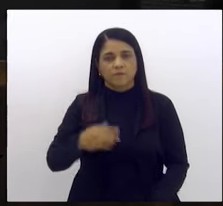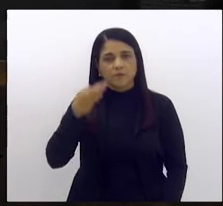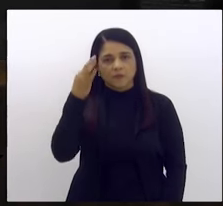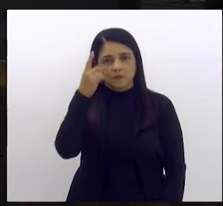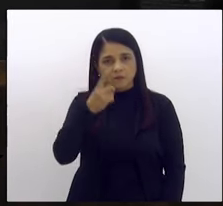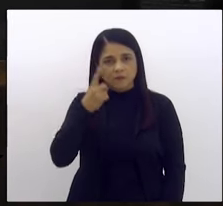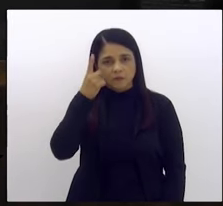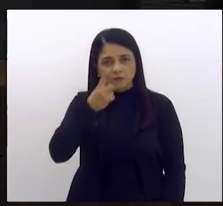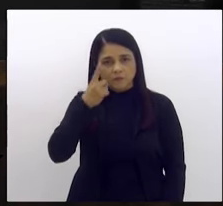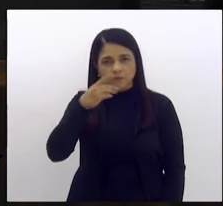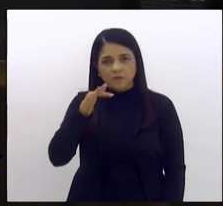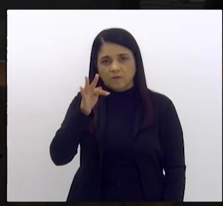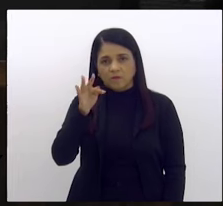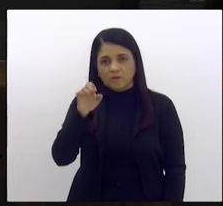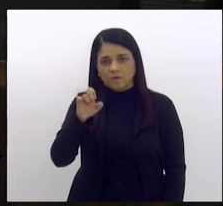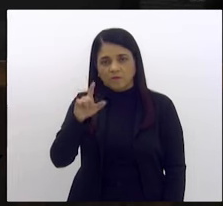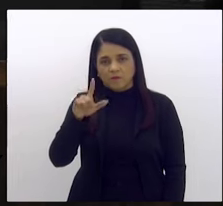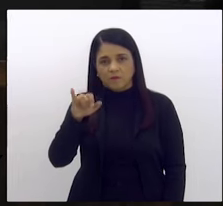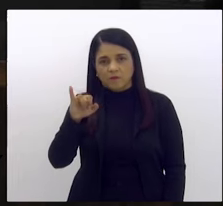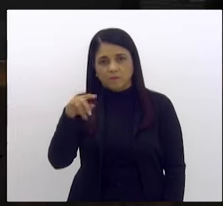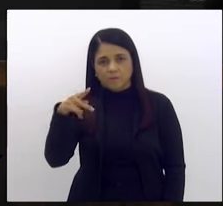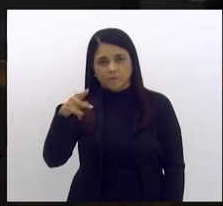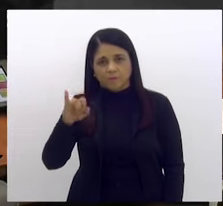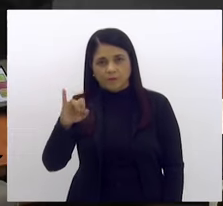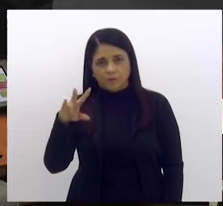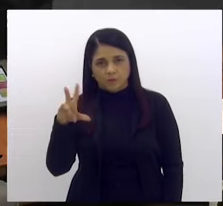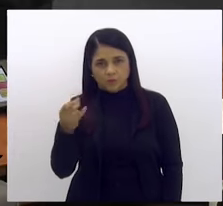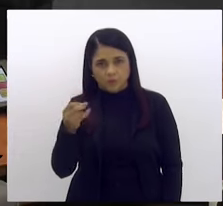Deputado Filipinho Raves.